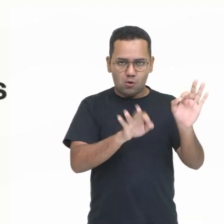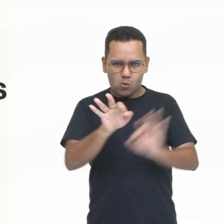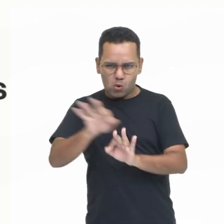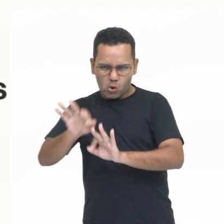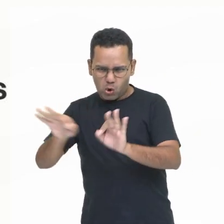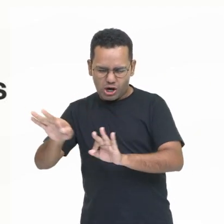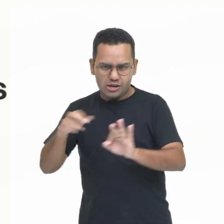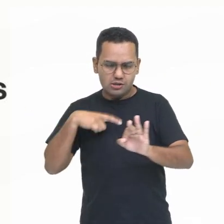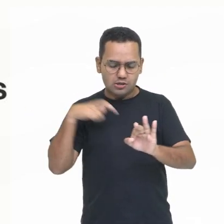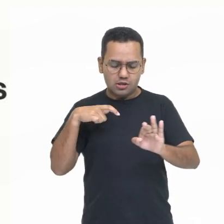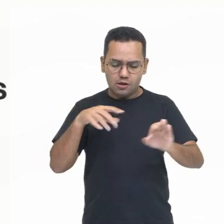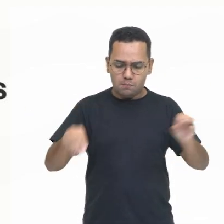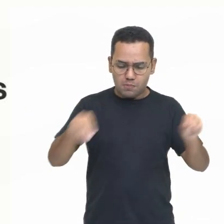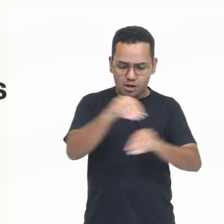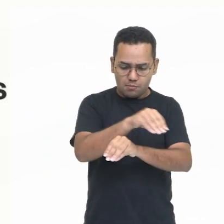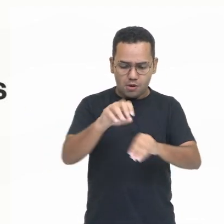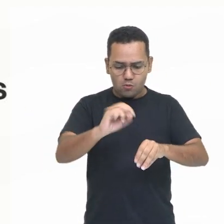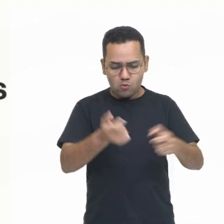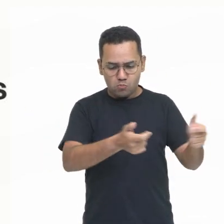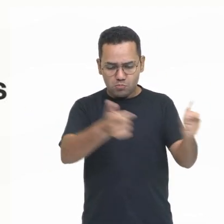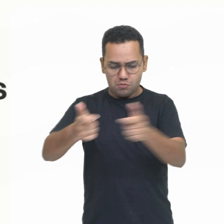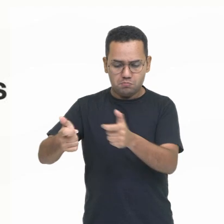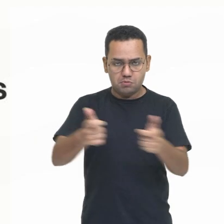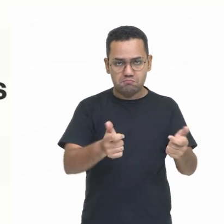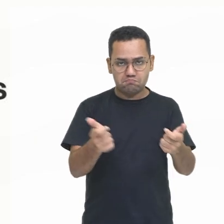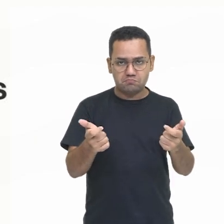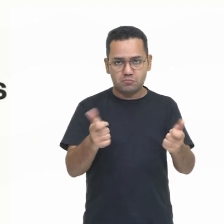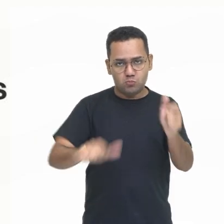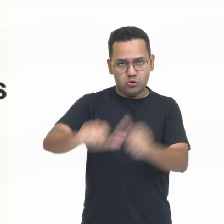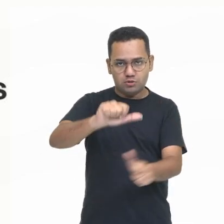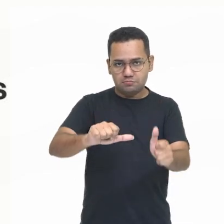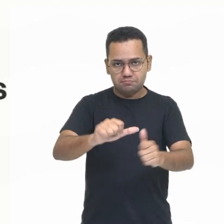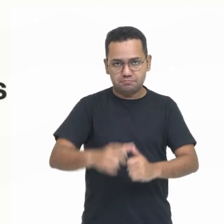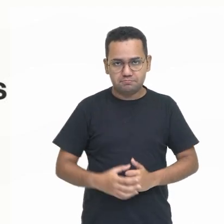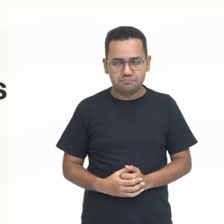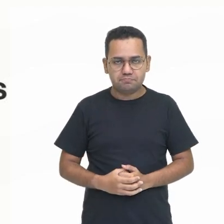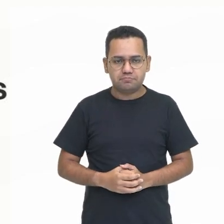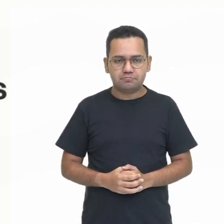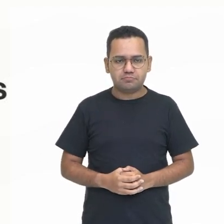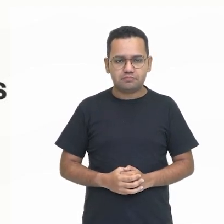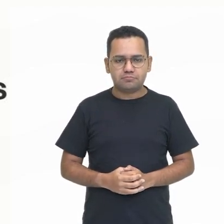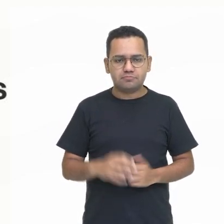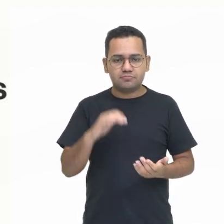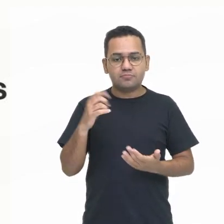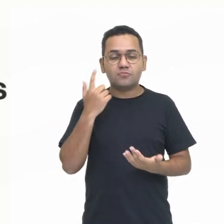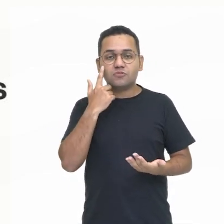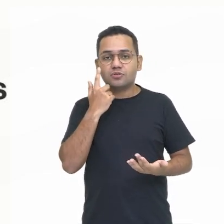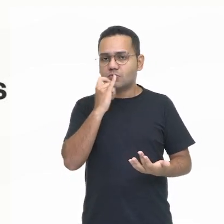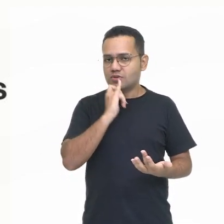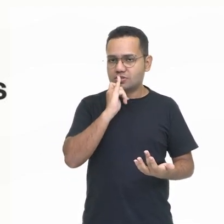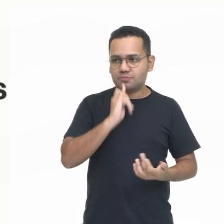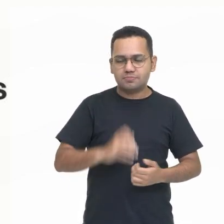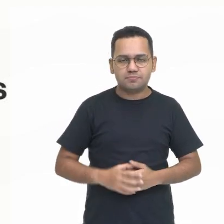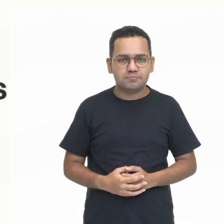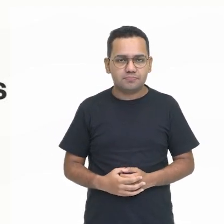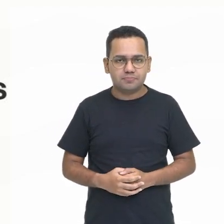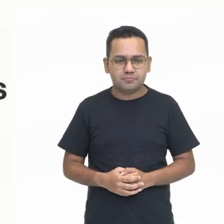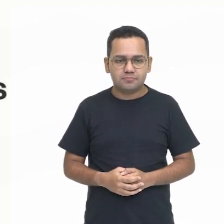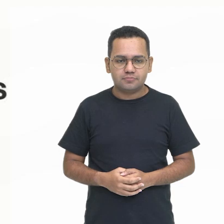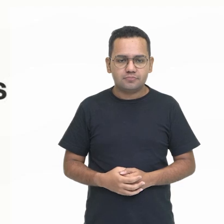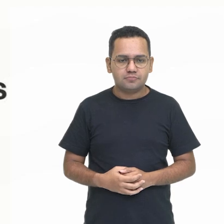trocar objetos de posição, tá? Então, nosso primeiro exemplo que nós vimos aí,